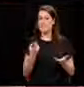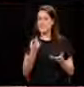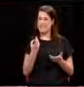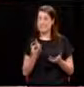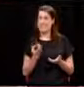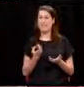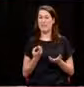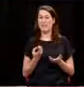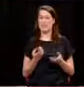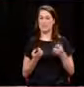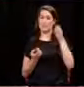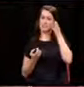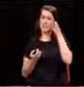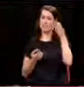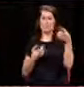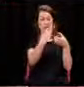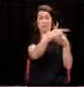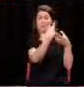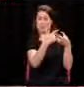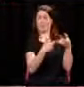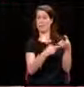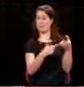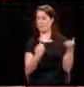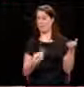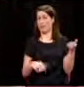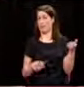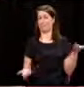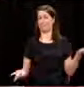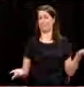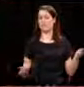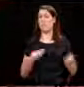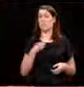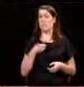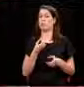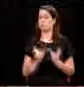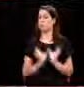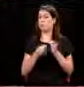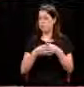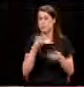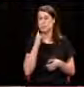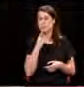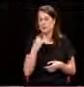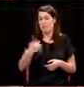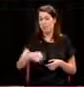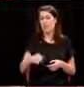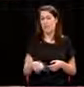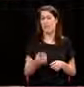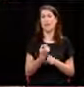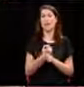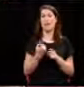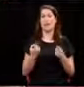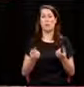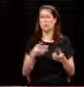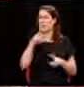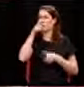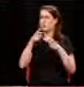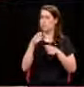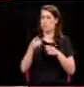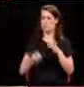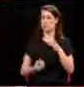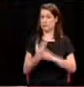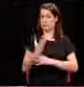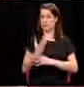telemóvel. Há aqui um bocado desta preocupação da comunidade surda porque está a cair um bocado dentro dos próprios fabricantes de telemóveis,